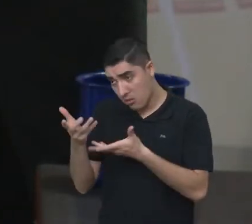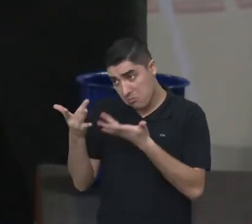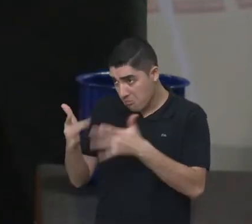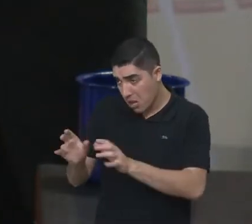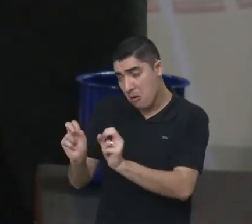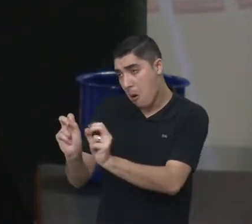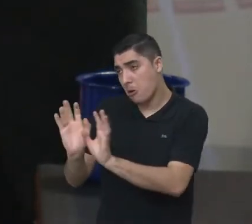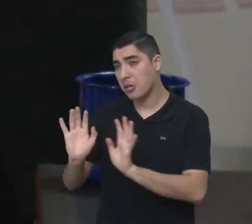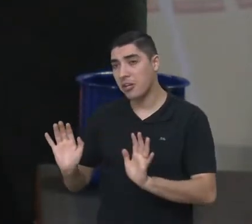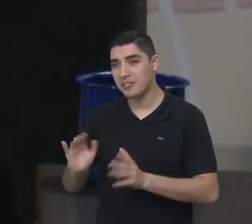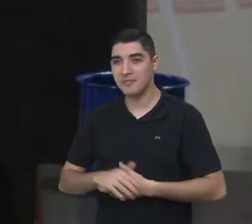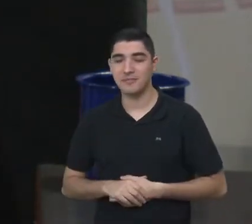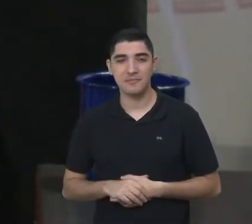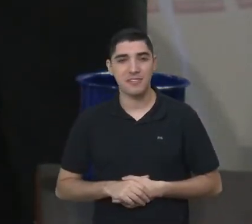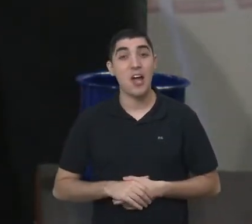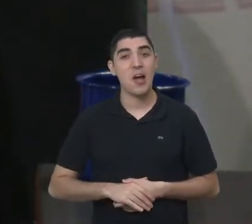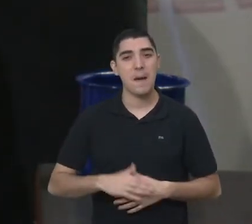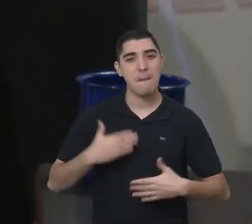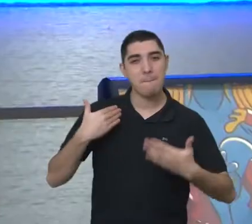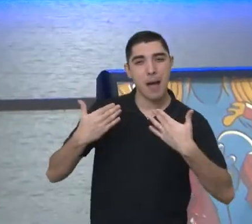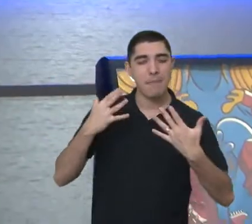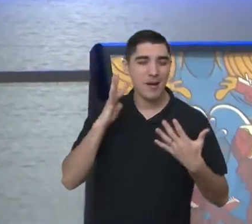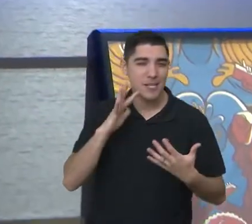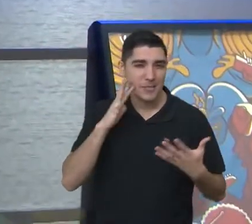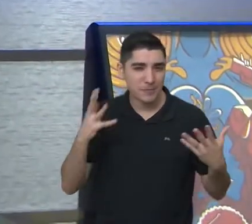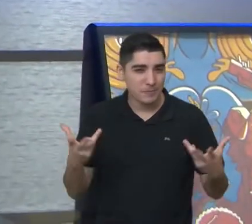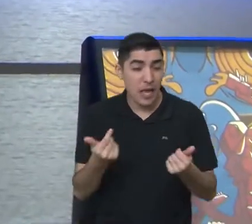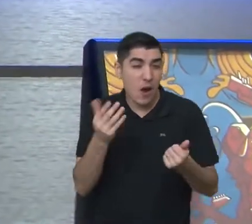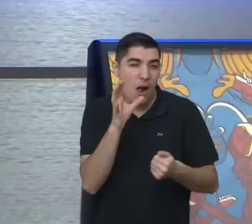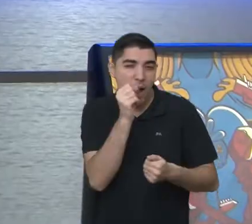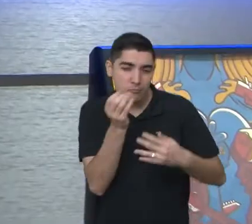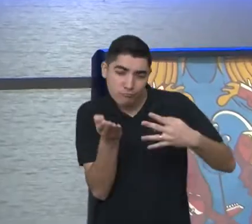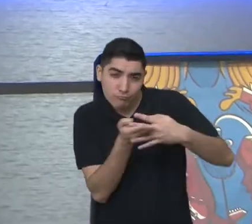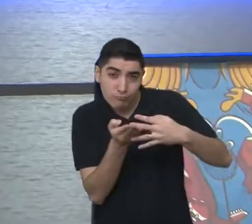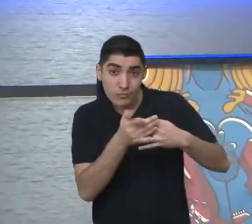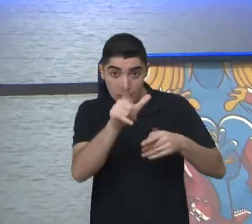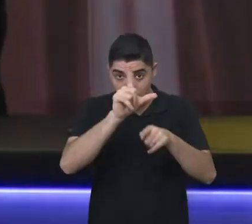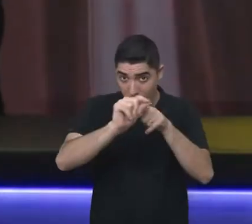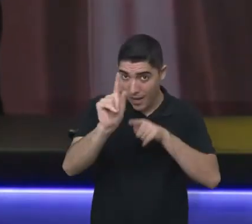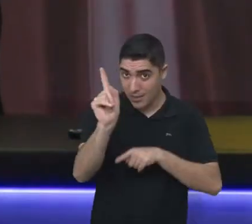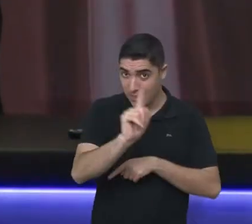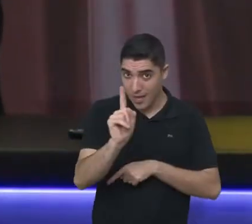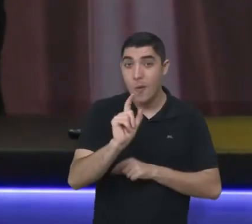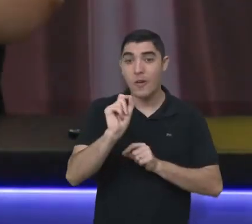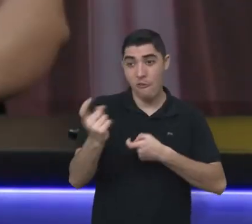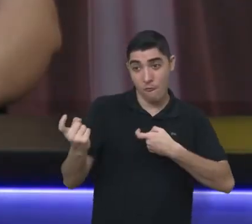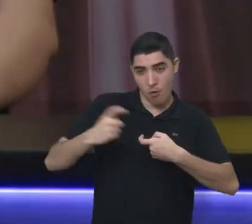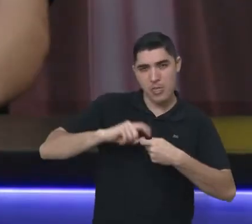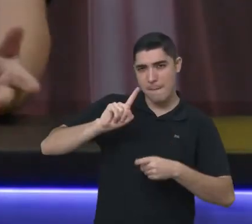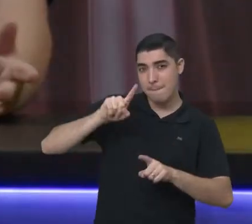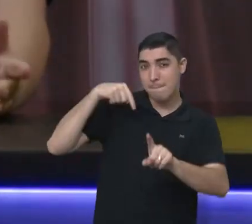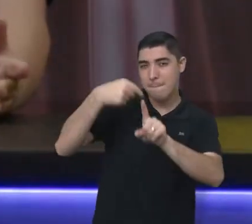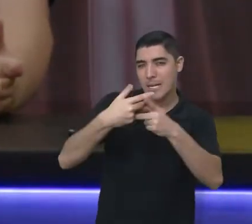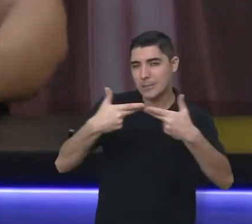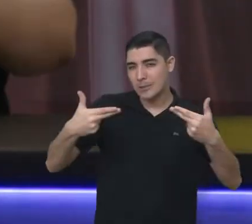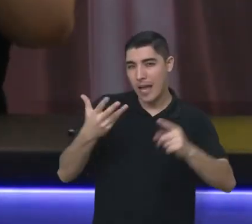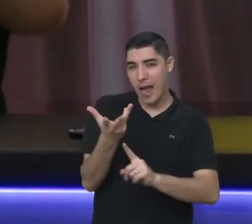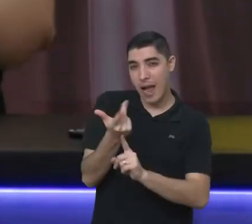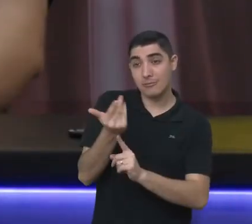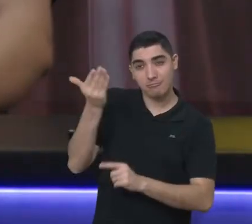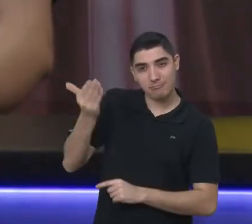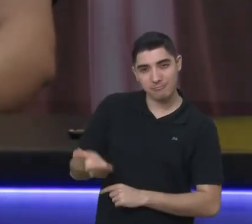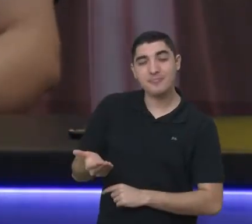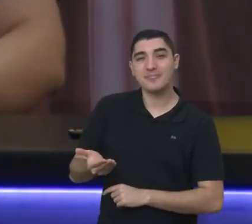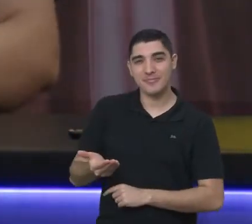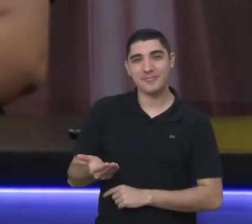bem. Gente, ó, o bate-papo tá muito legal, mas agora eu vou para um rápido intervalo. Não sai daí que na volta tem muito mais arte e